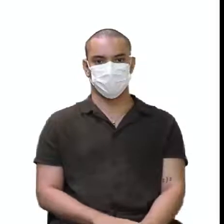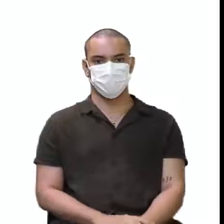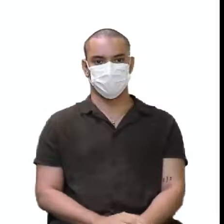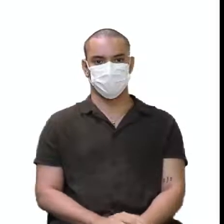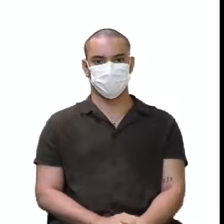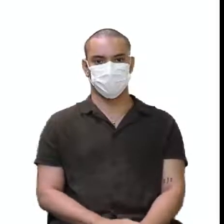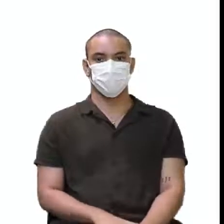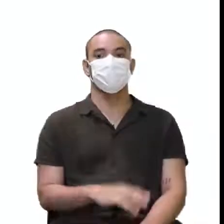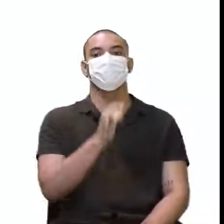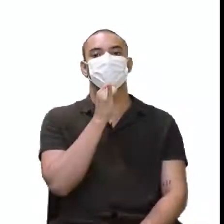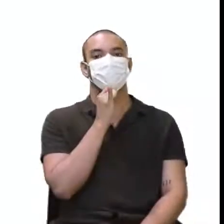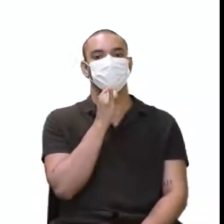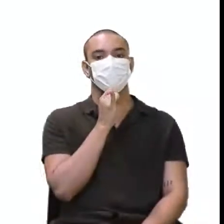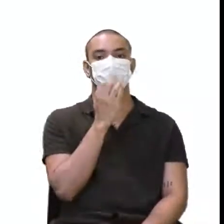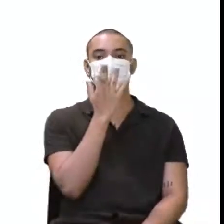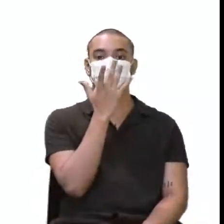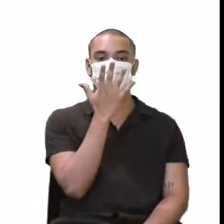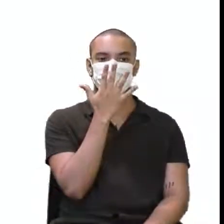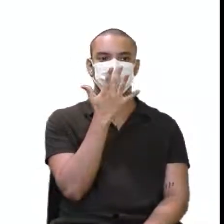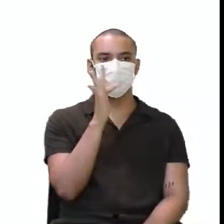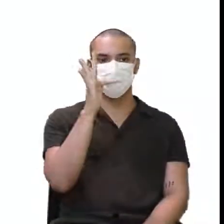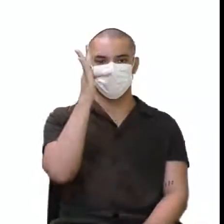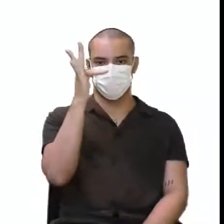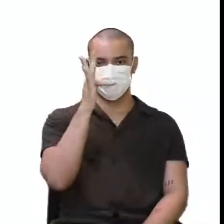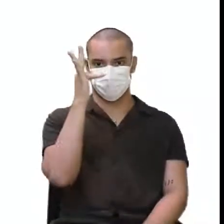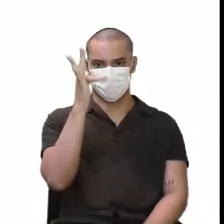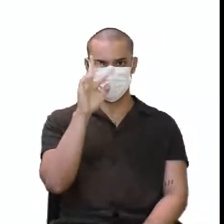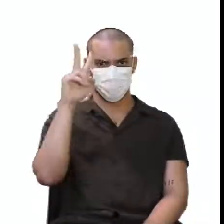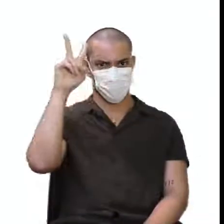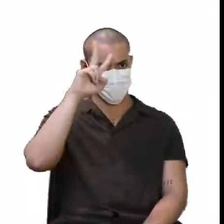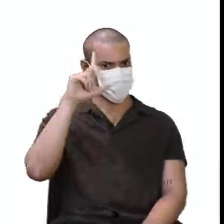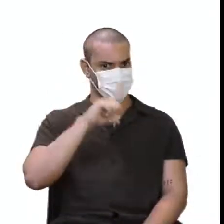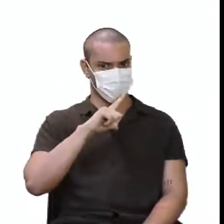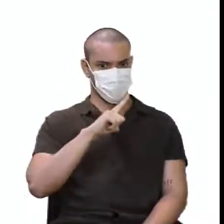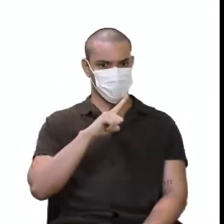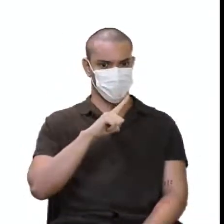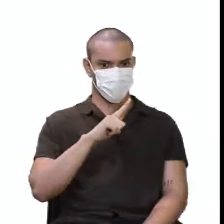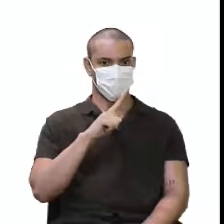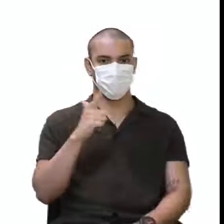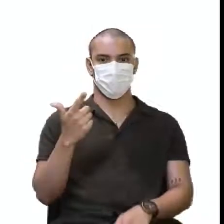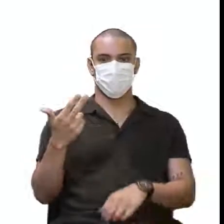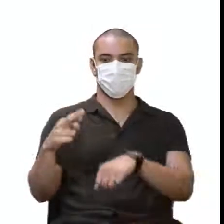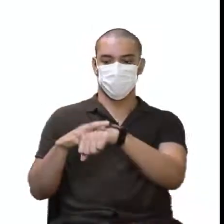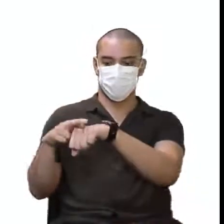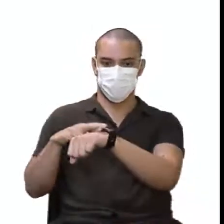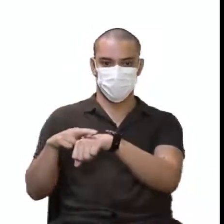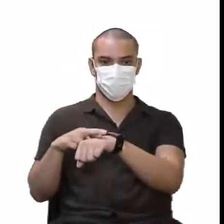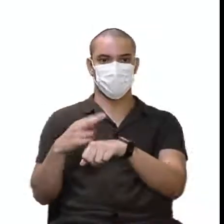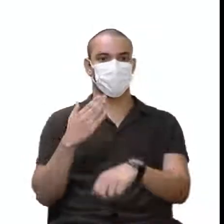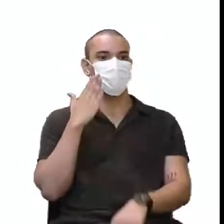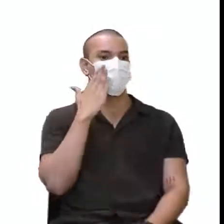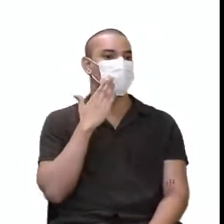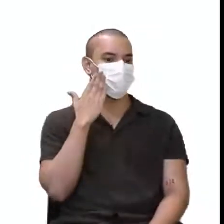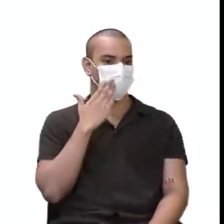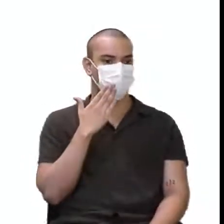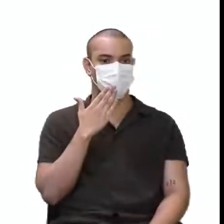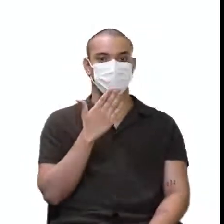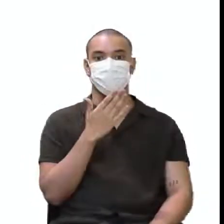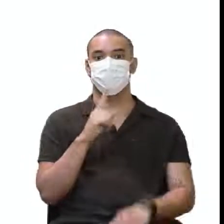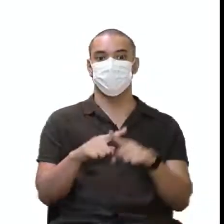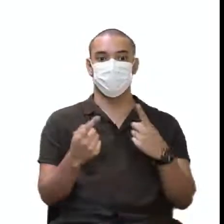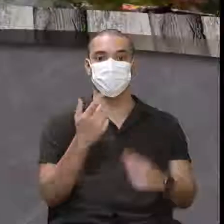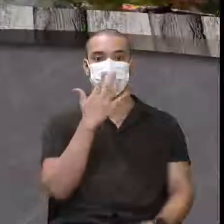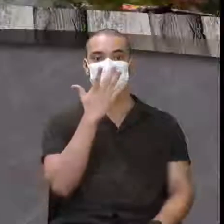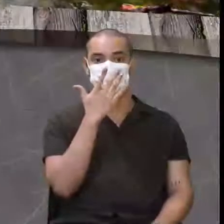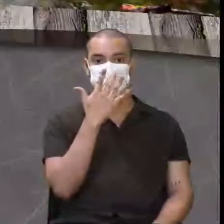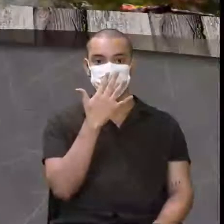Por exemplo, para cor de flor. Lembra que existia púrpura e rosa. Plantas de flores de